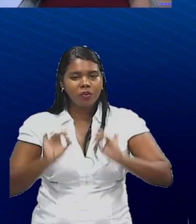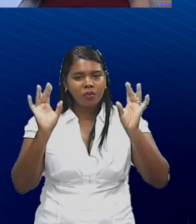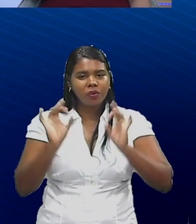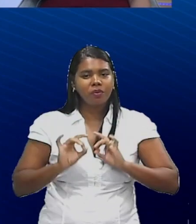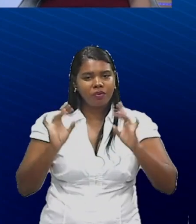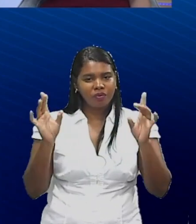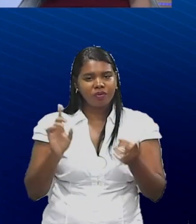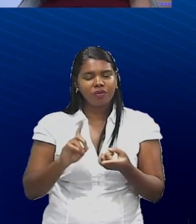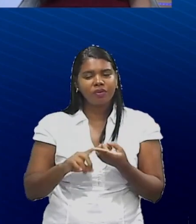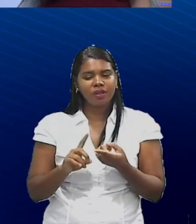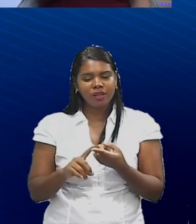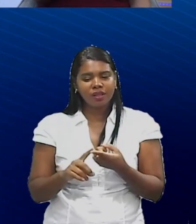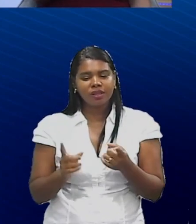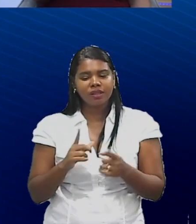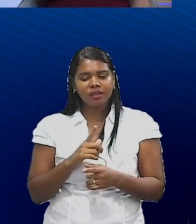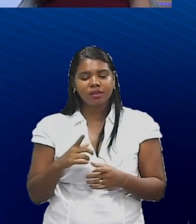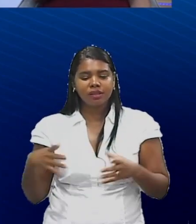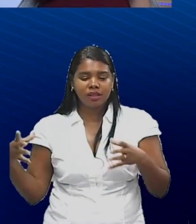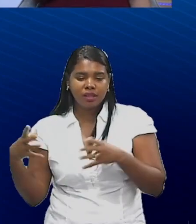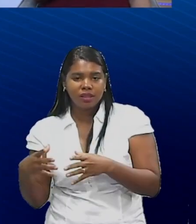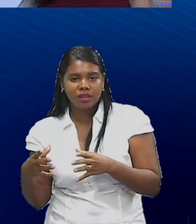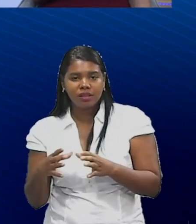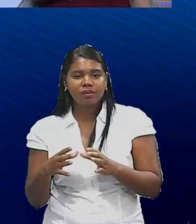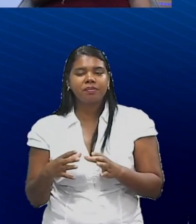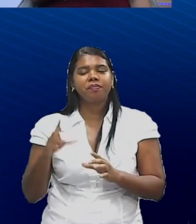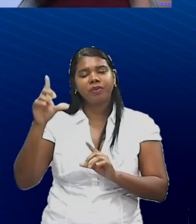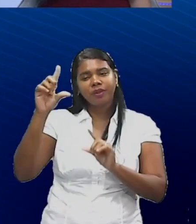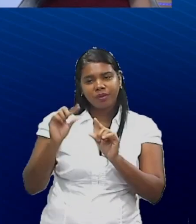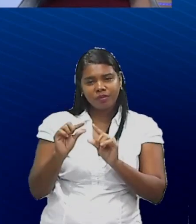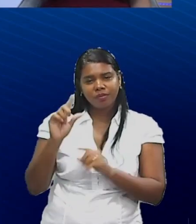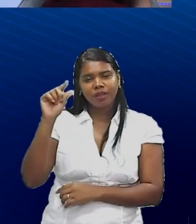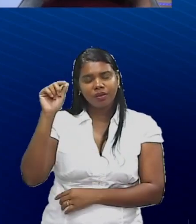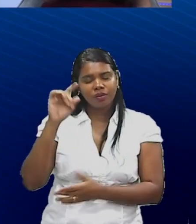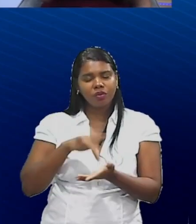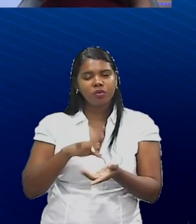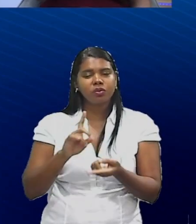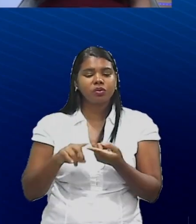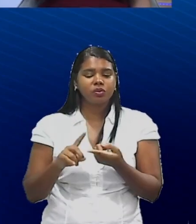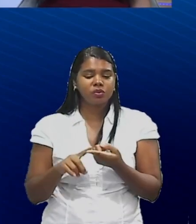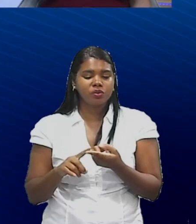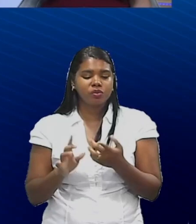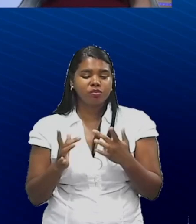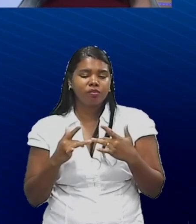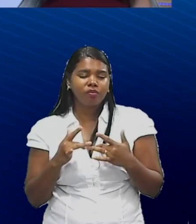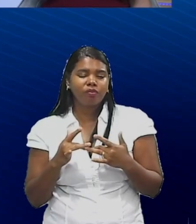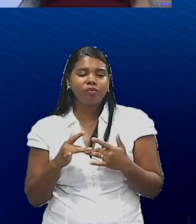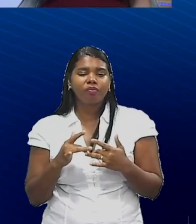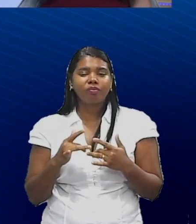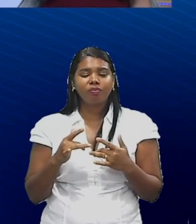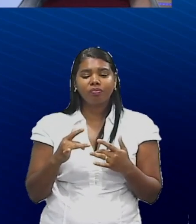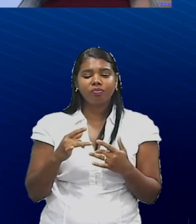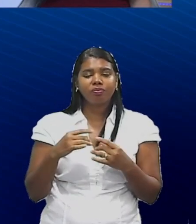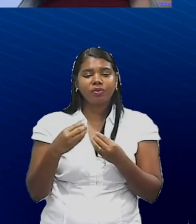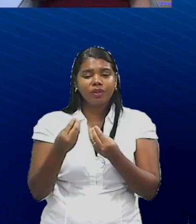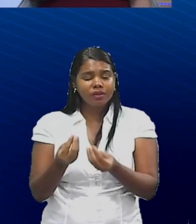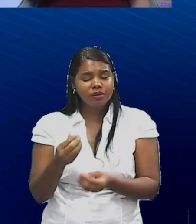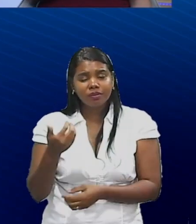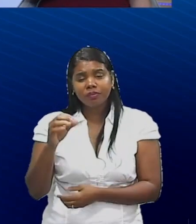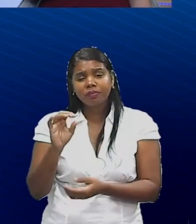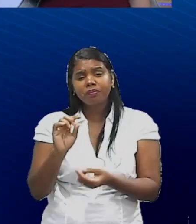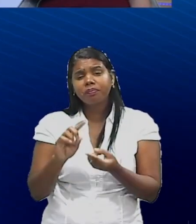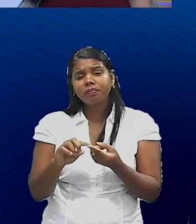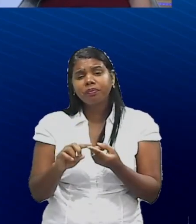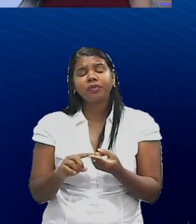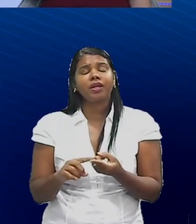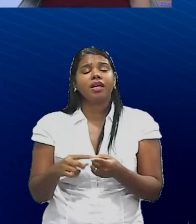cruzada, espírito de cooperação, menor custo e até a menor sensibilidade a preços de ideias. Por quê?